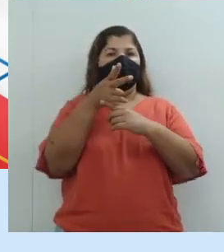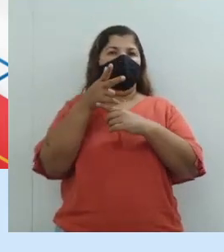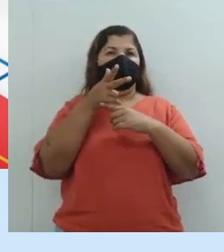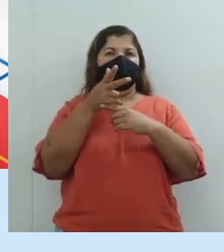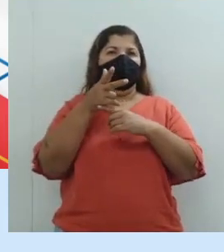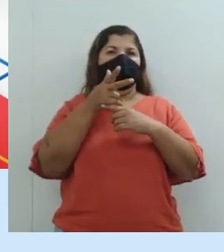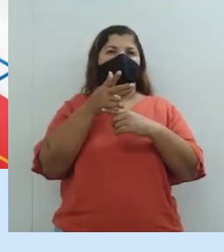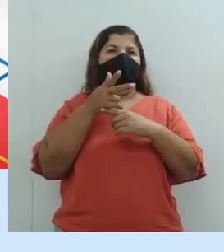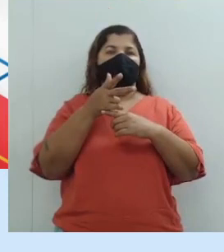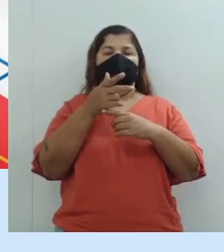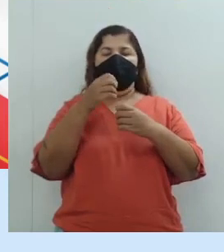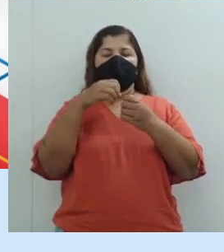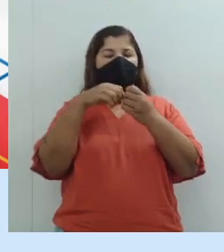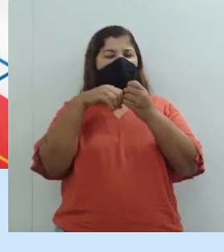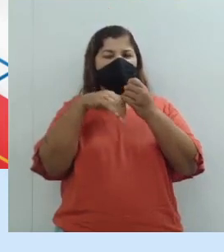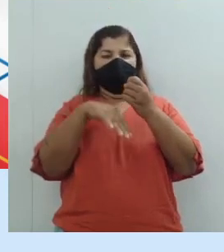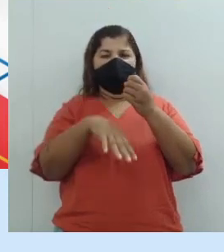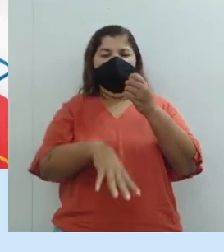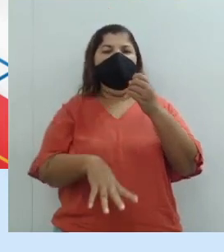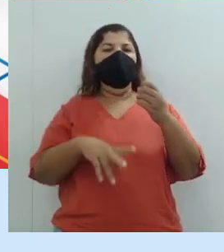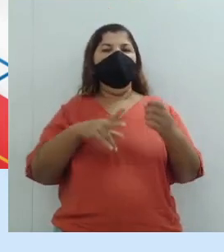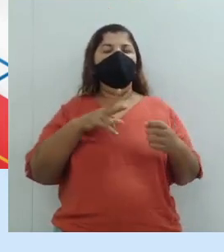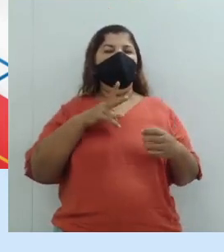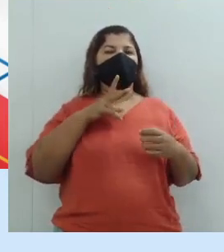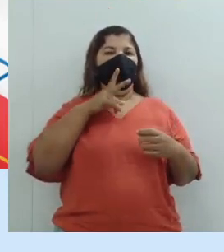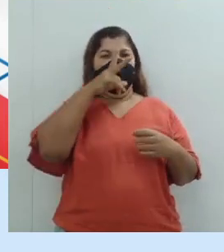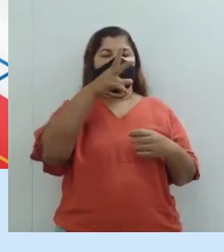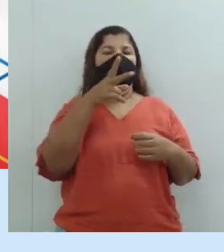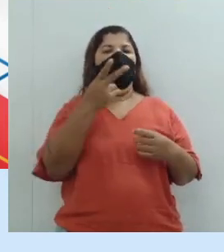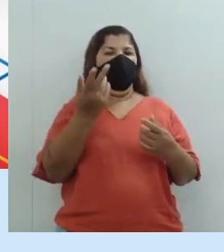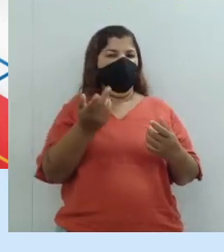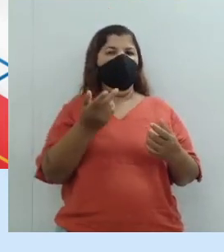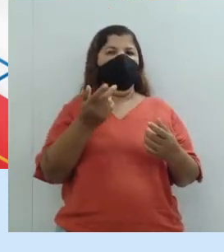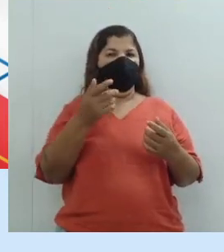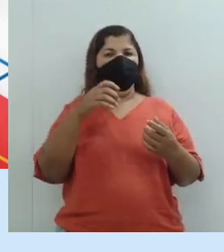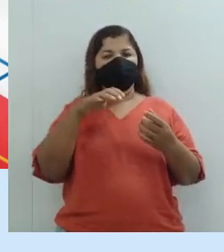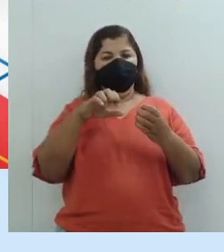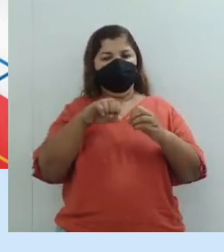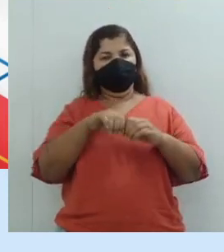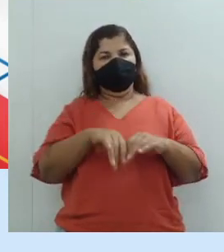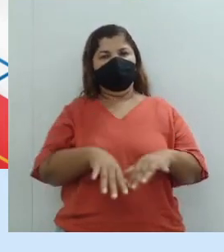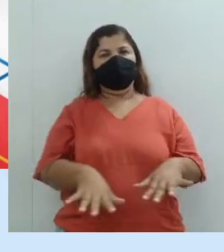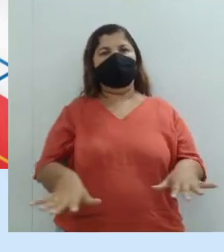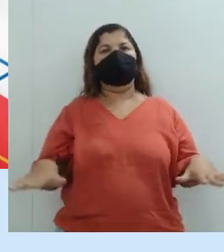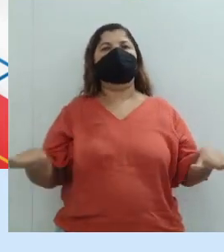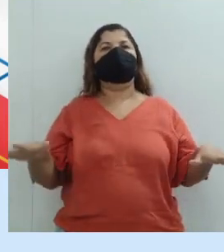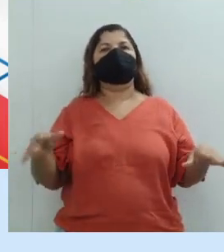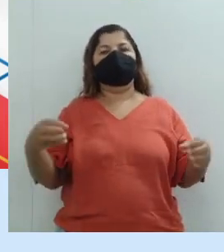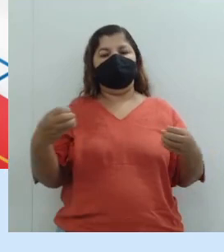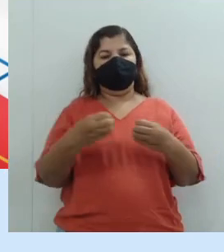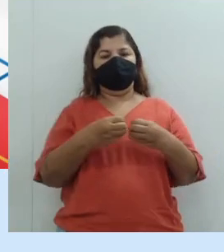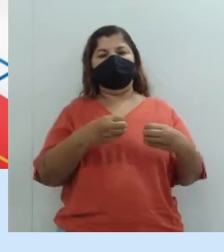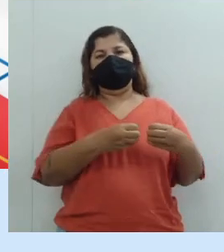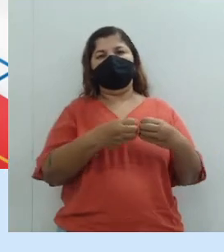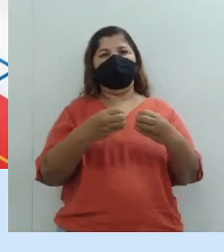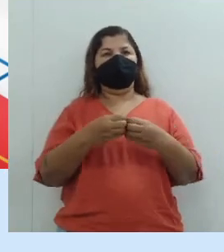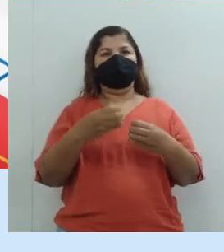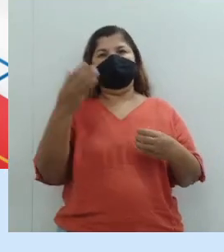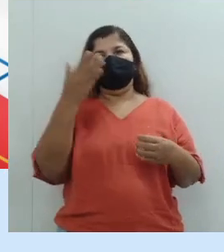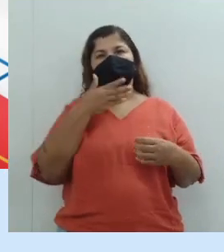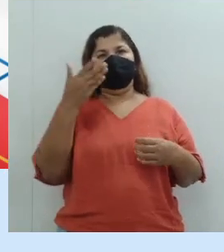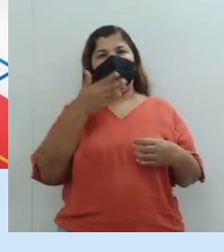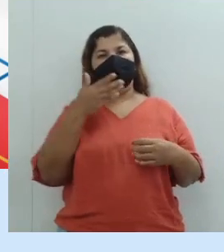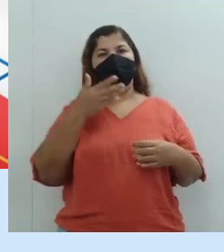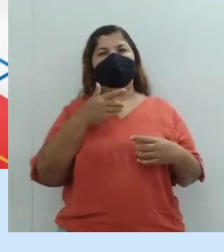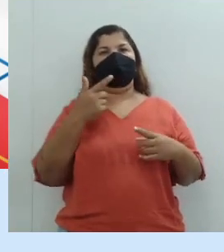quantidade absurda de combustível sendo jogado para o chão e, consequentemente, ninguém está ali perto para conferir isso de perto, porque pode